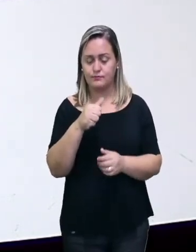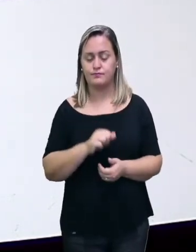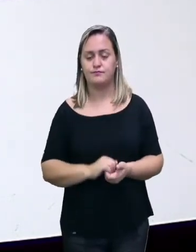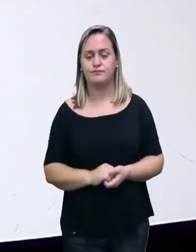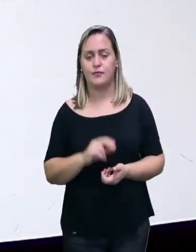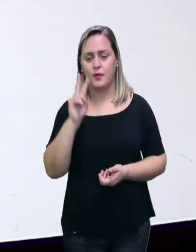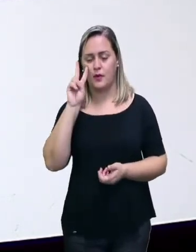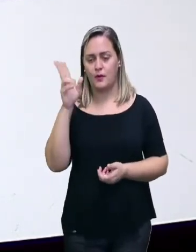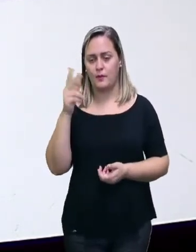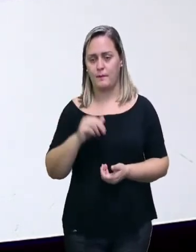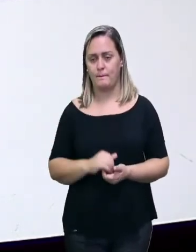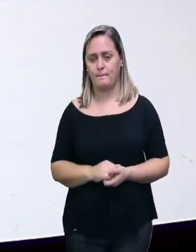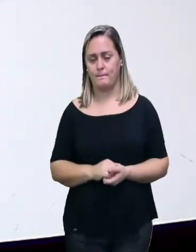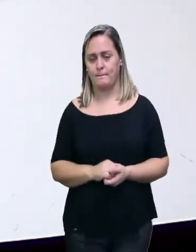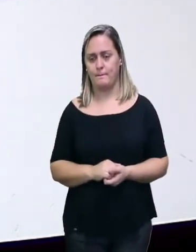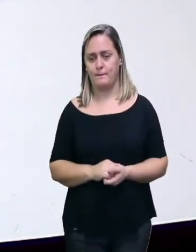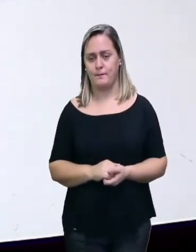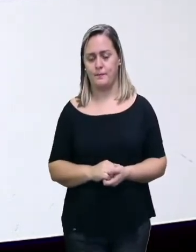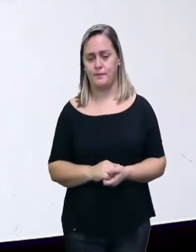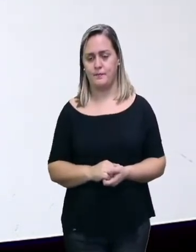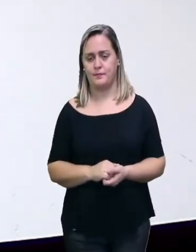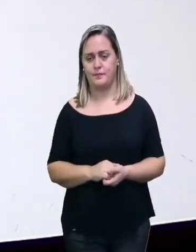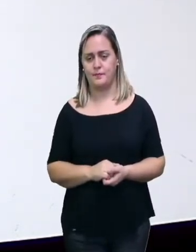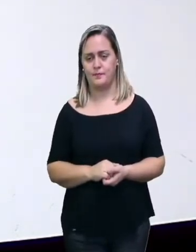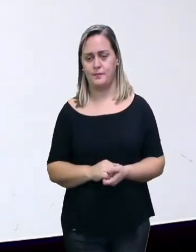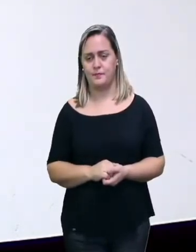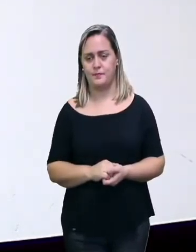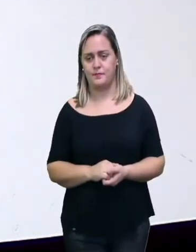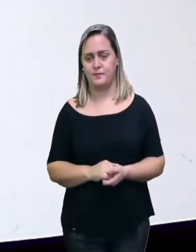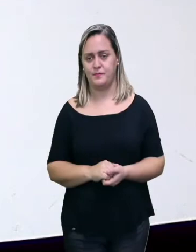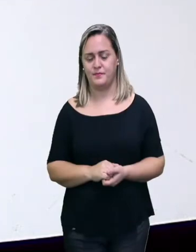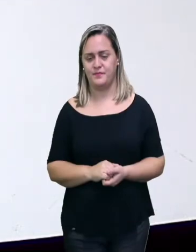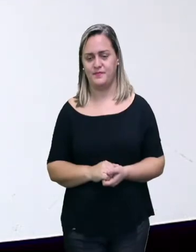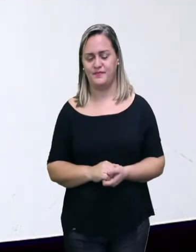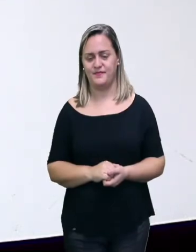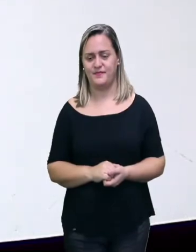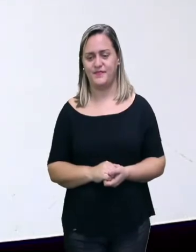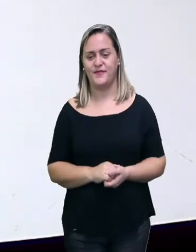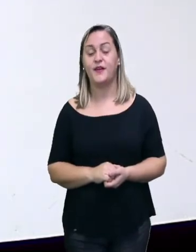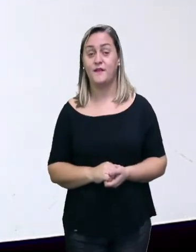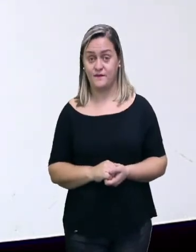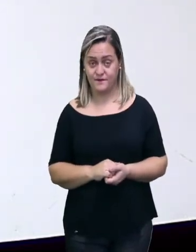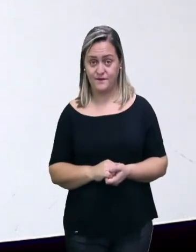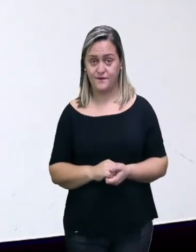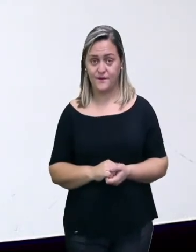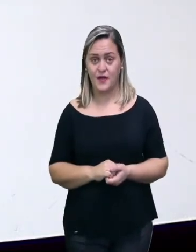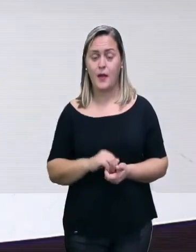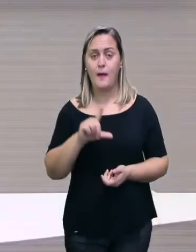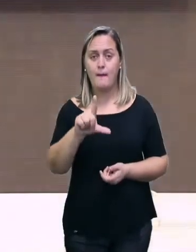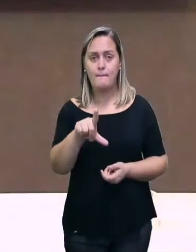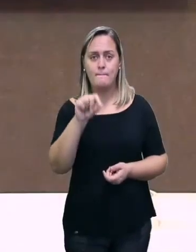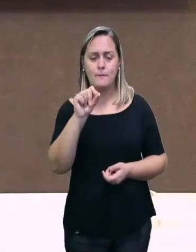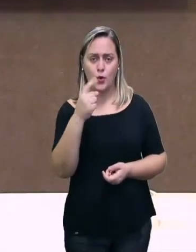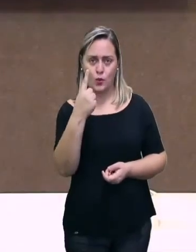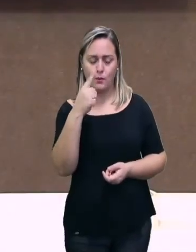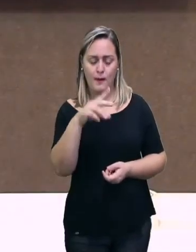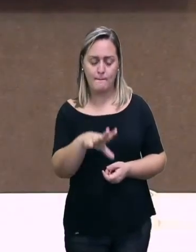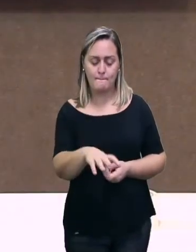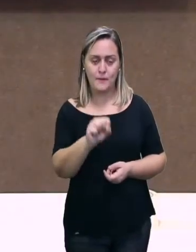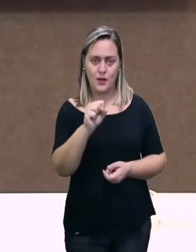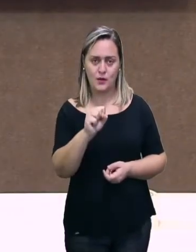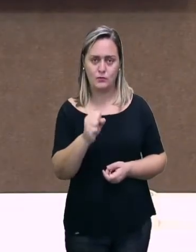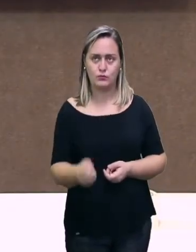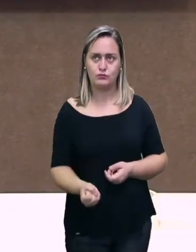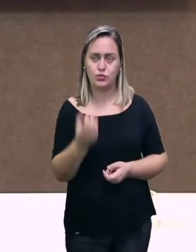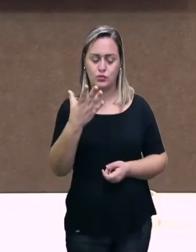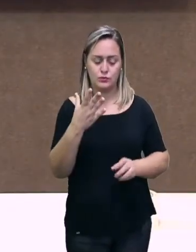Consegui uma. A outra também. Tô ficando bem, hein? Essa foi a primeira